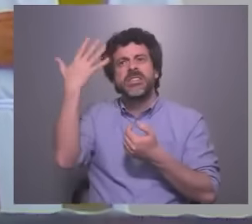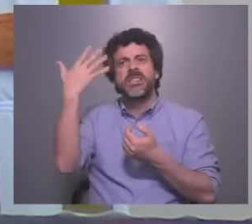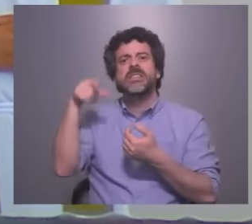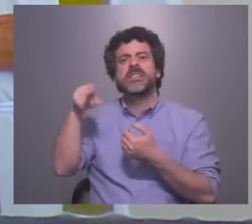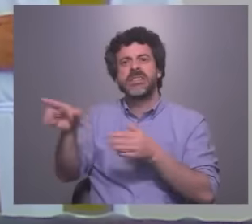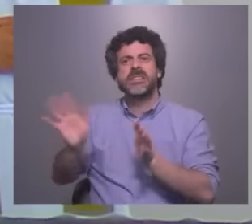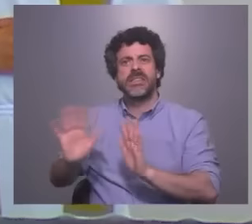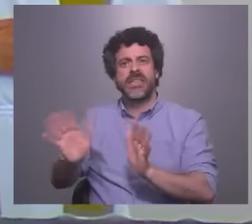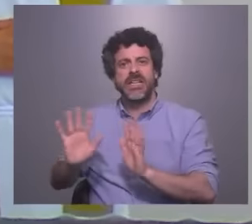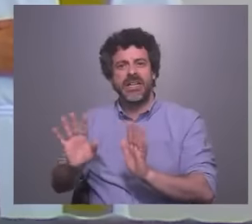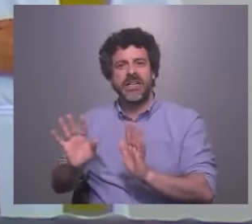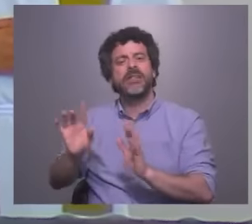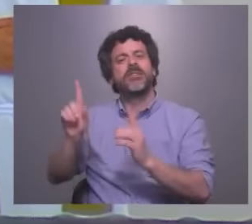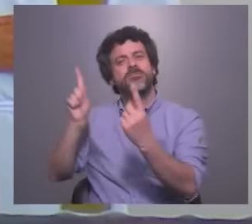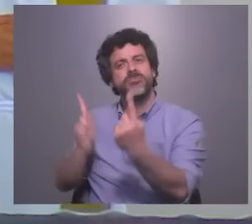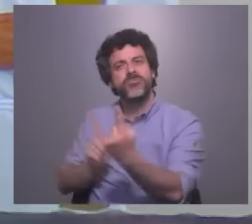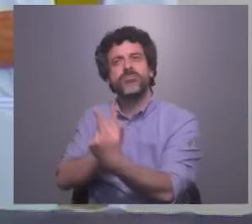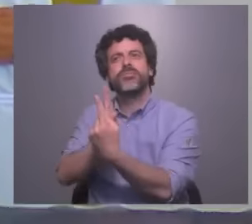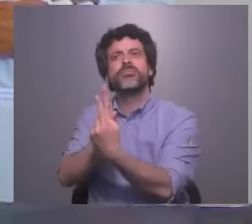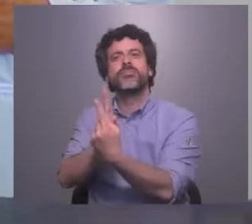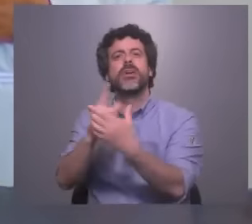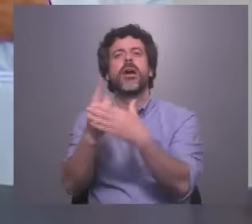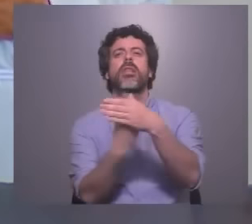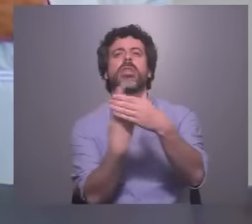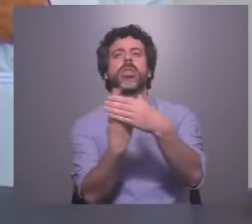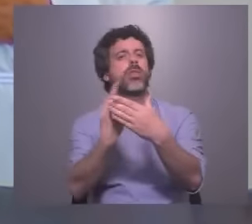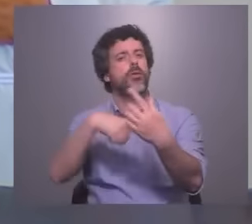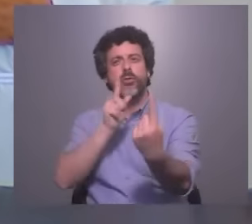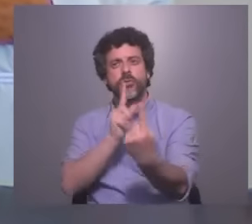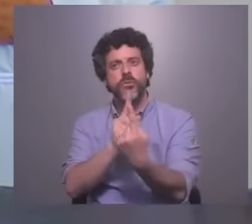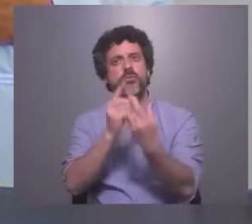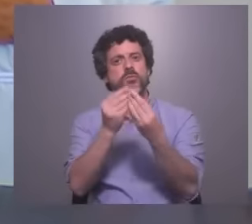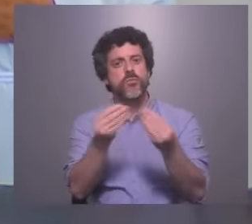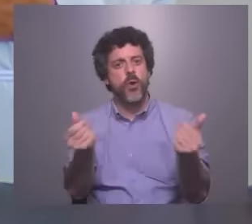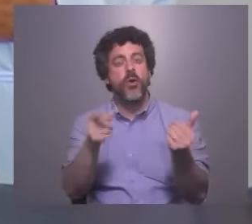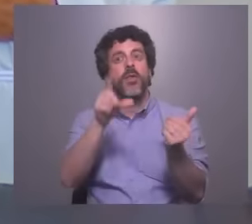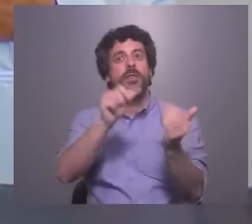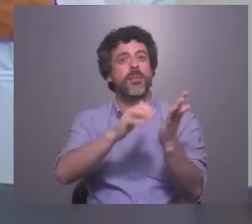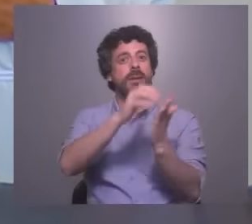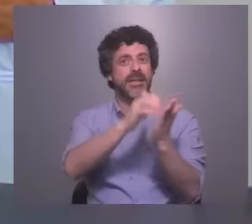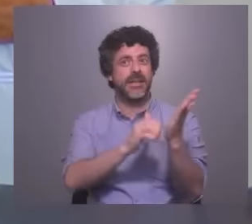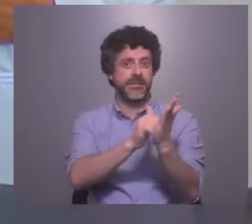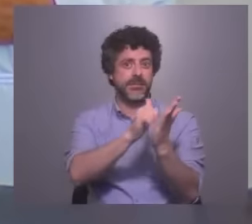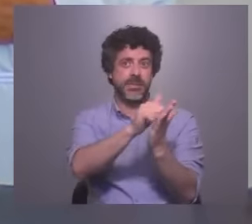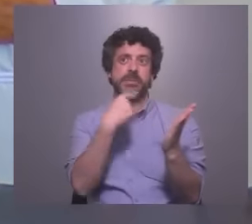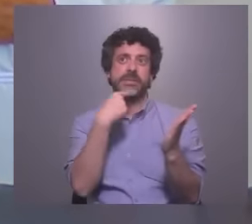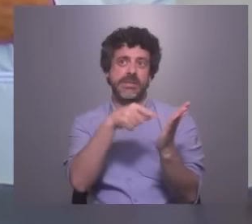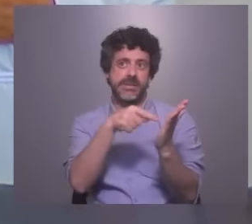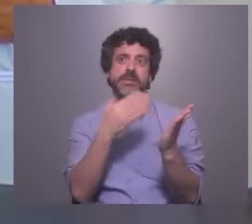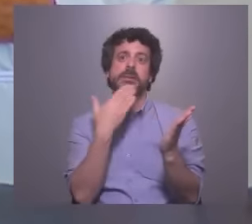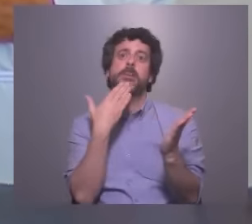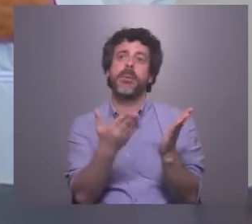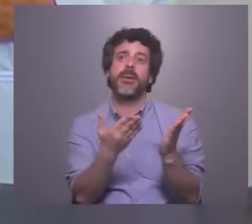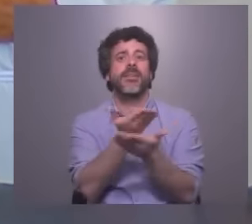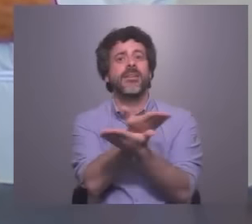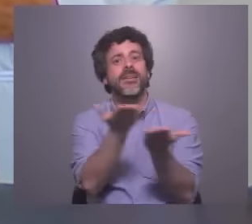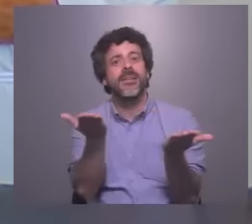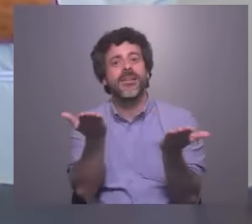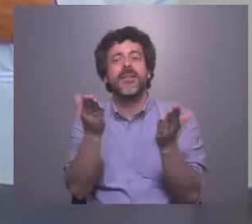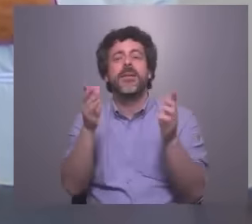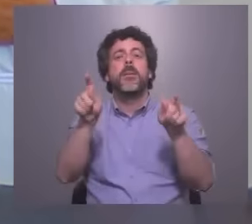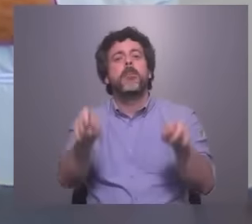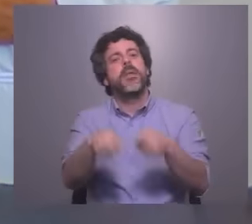Caros peregrinos, neste dia dos avós e dos idosos, não esqueçamos os mais velhos, procuremos ir ao seu